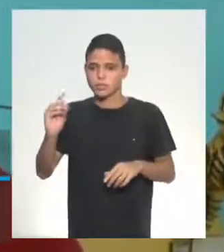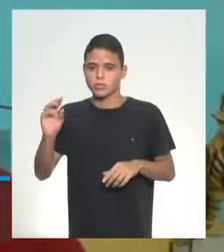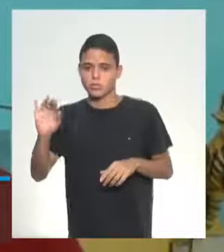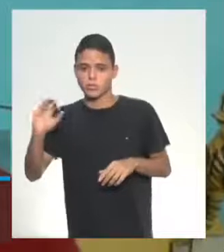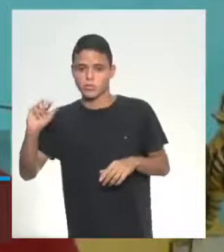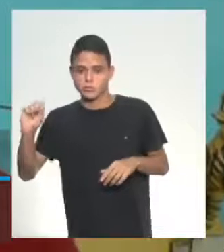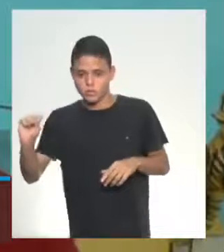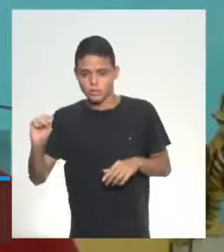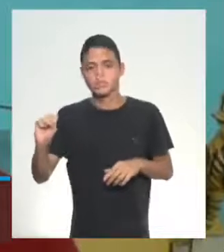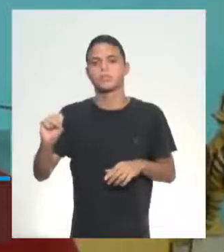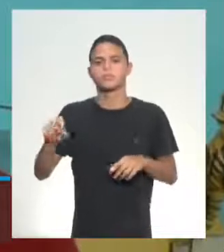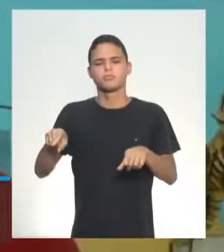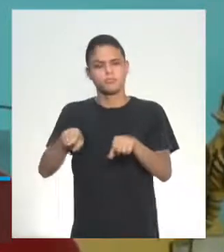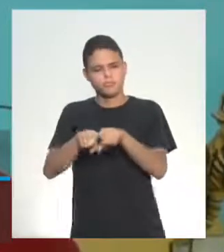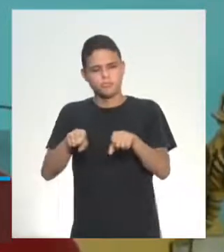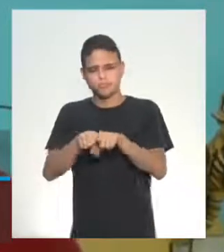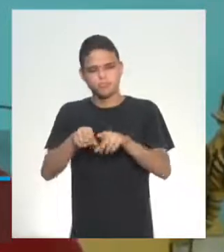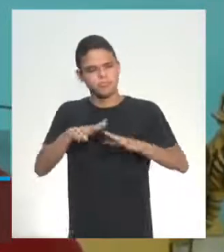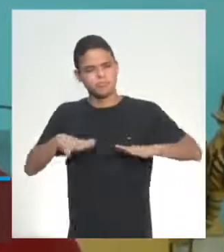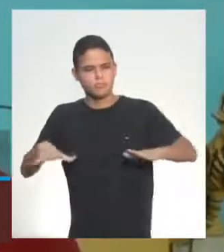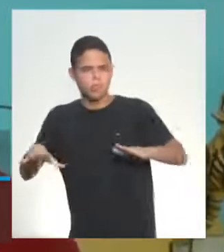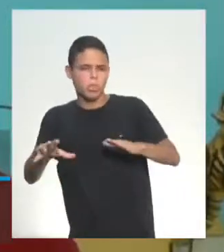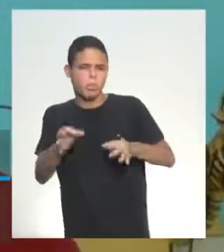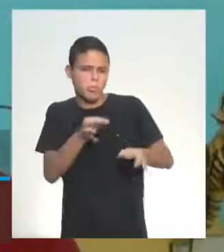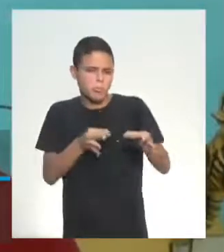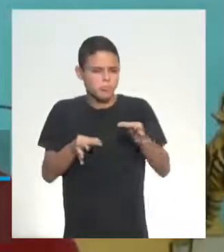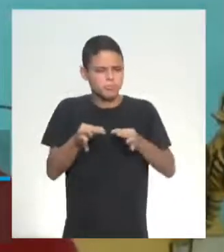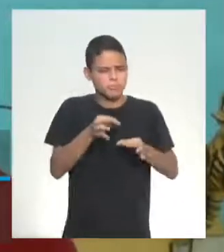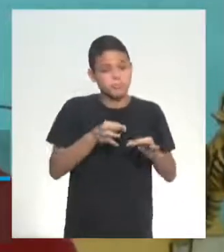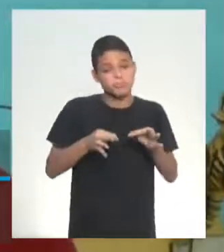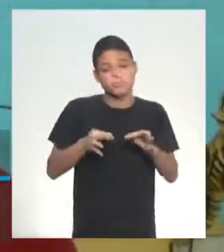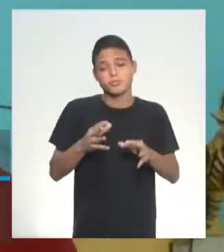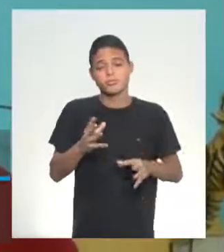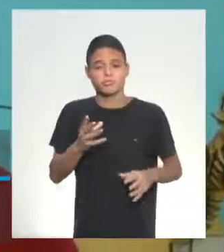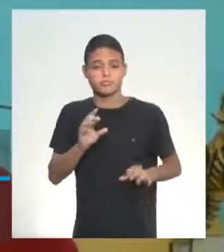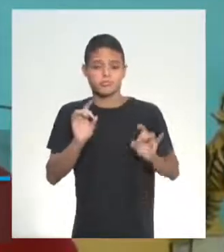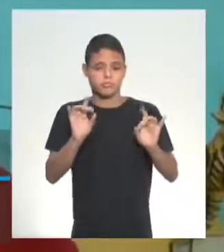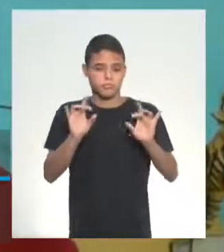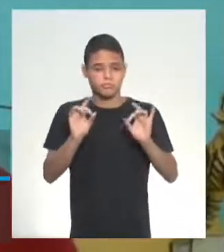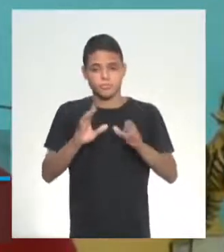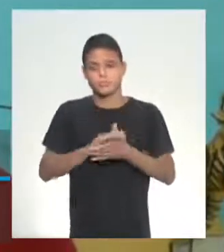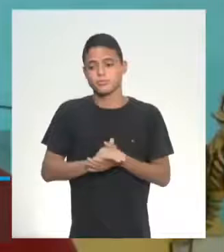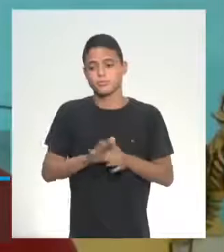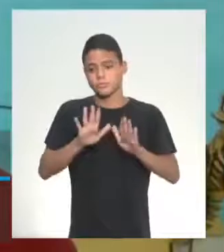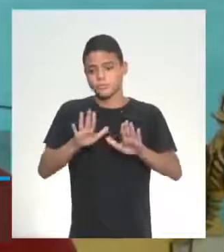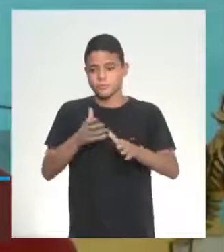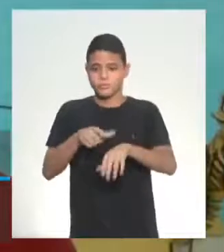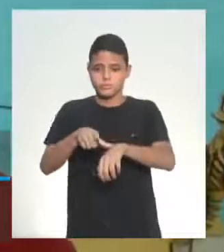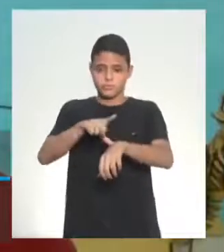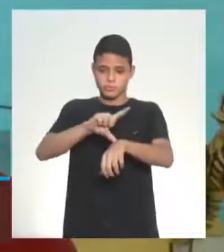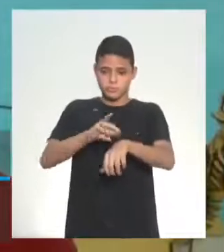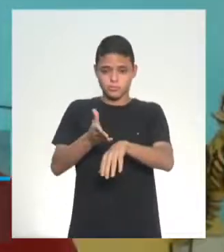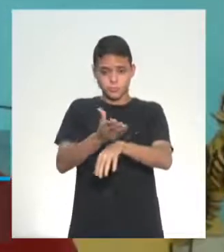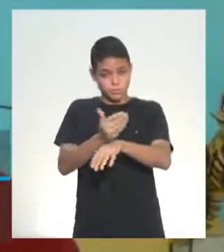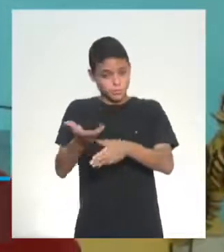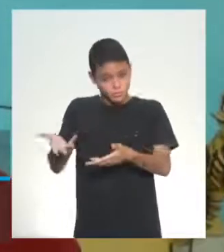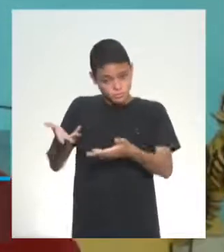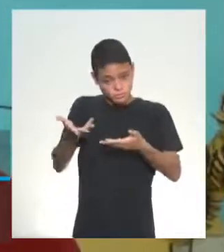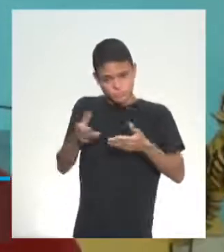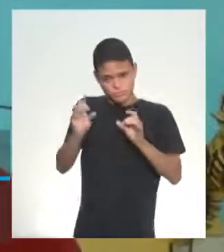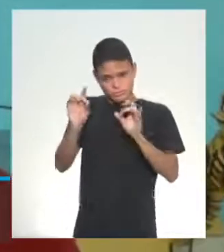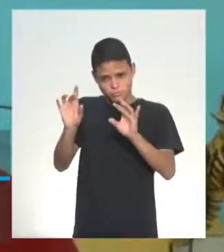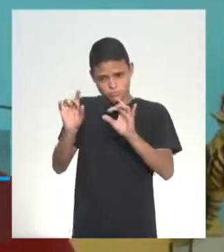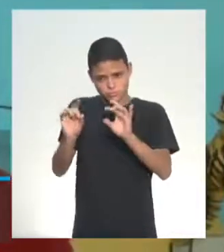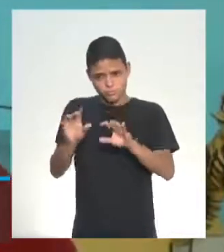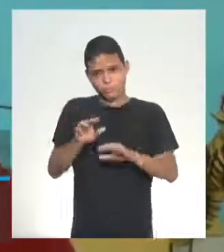Marcelo, preparamos com muito carinho. Tá bom? Mas antes eu quero fazer um convite que a gente tem reforçado aqui semanalmente, um convite especial para